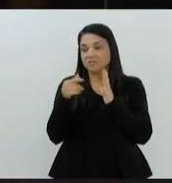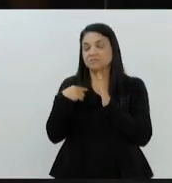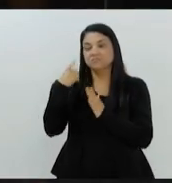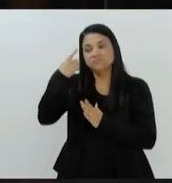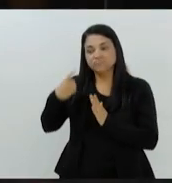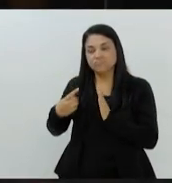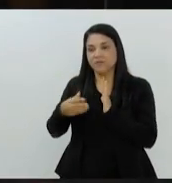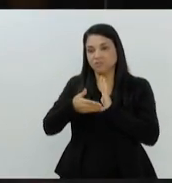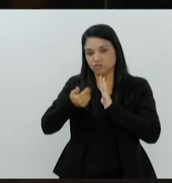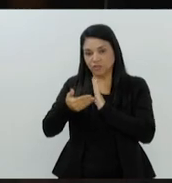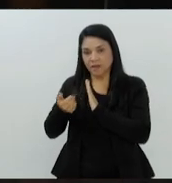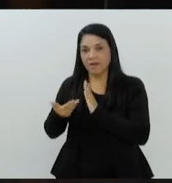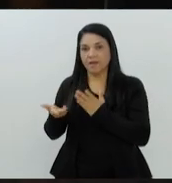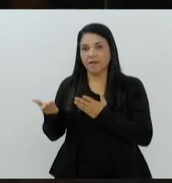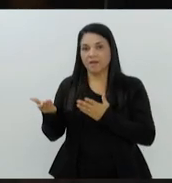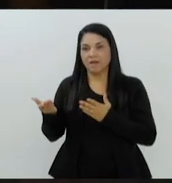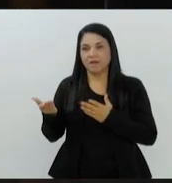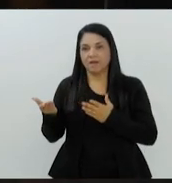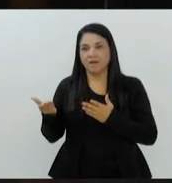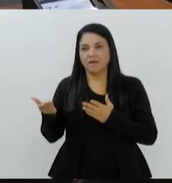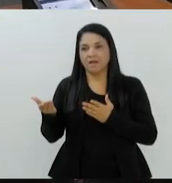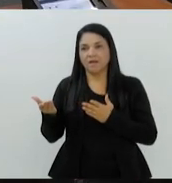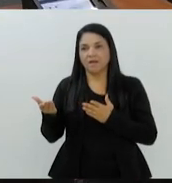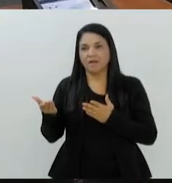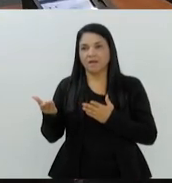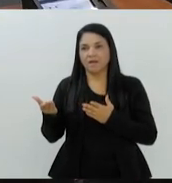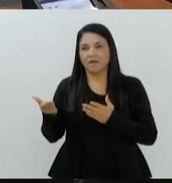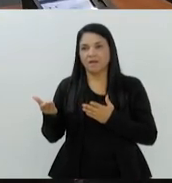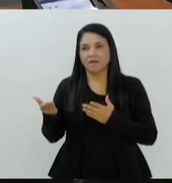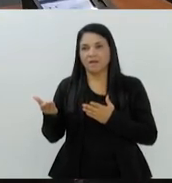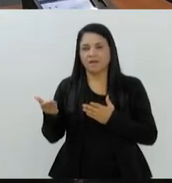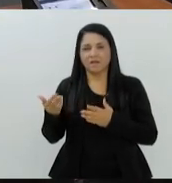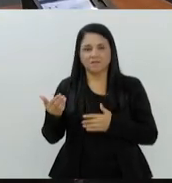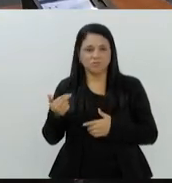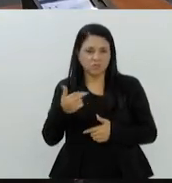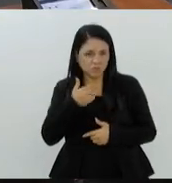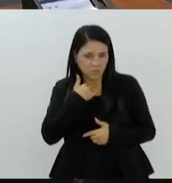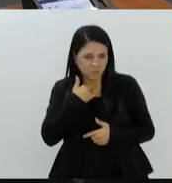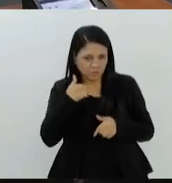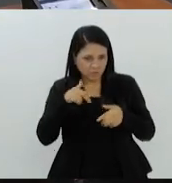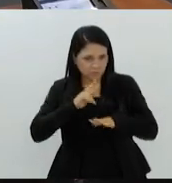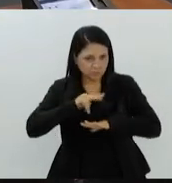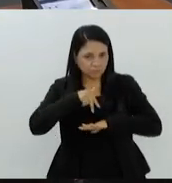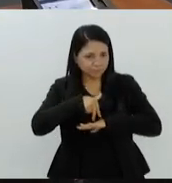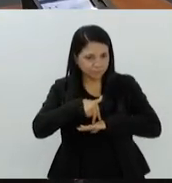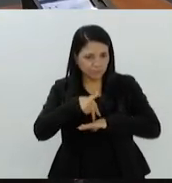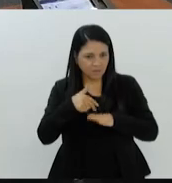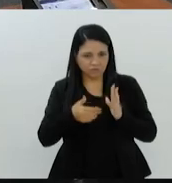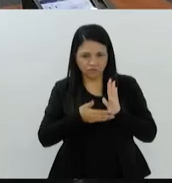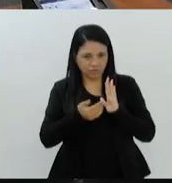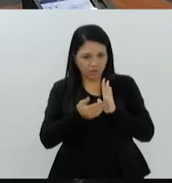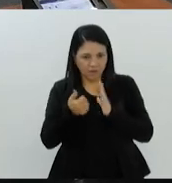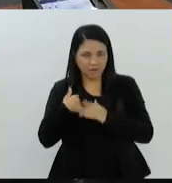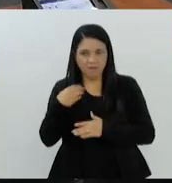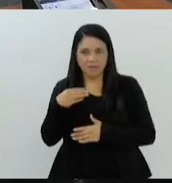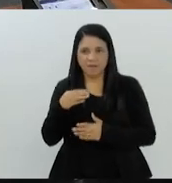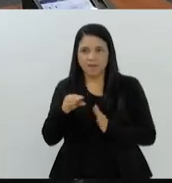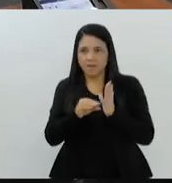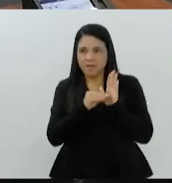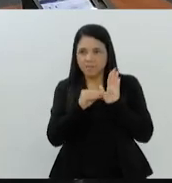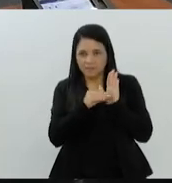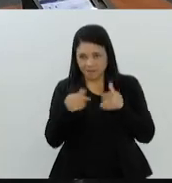tirar. A emenda, veio a CCJ. Não pode retirar a emenda aqui? Ô, Luiz Paulo. Deputado. Não, ela não pode não retirar pode a